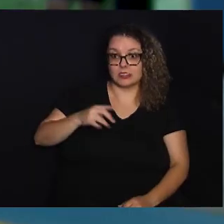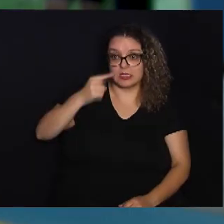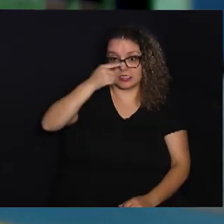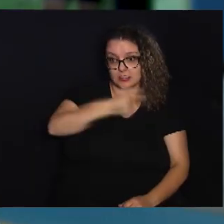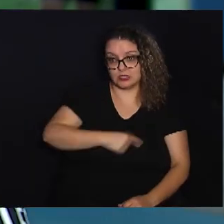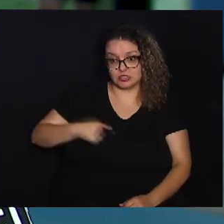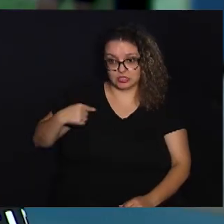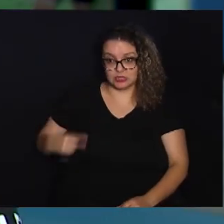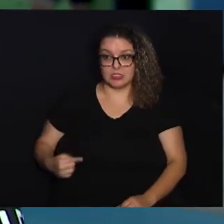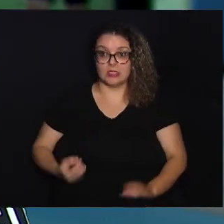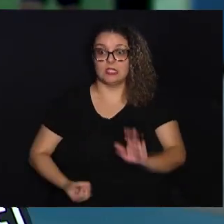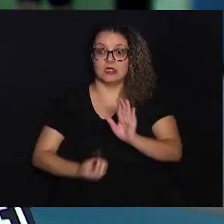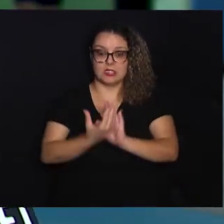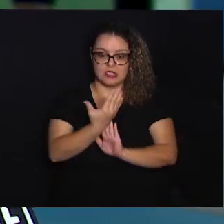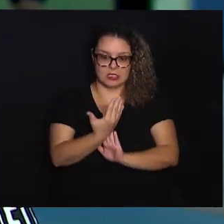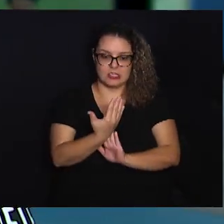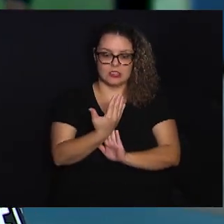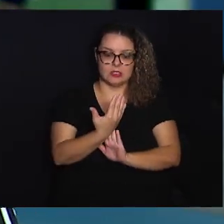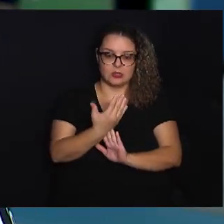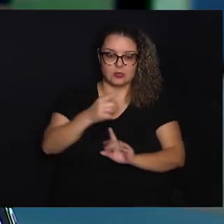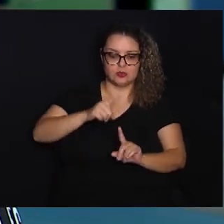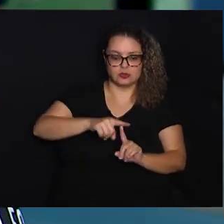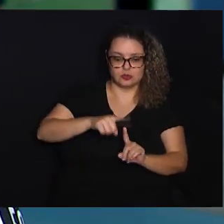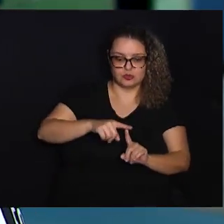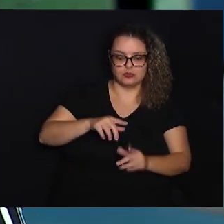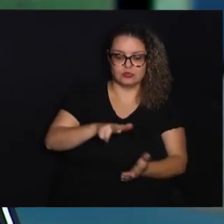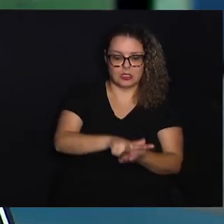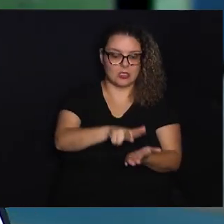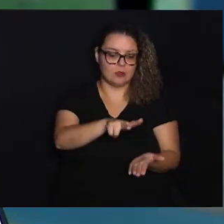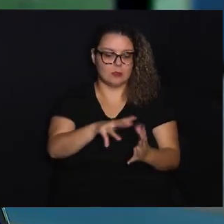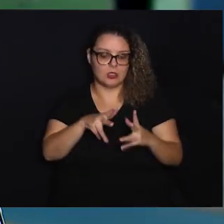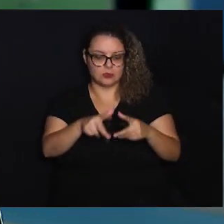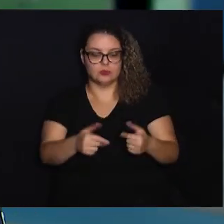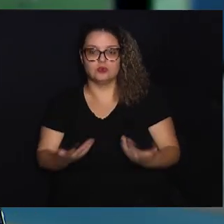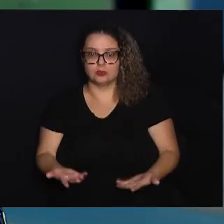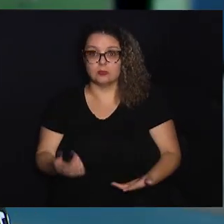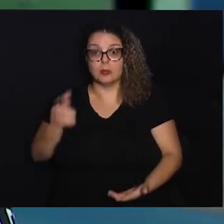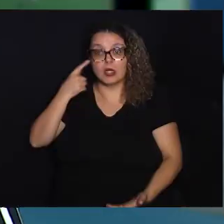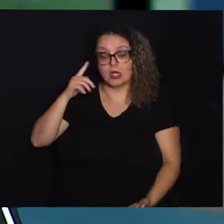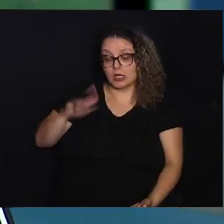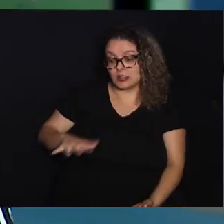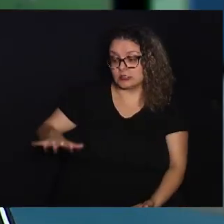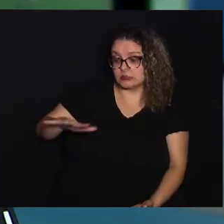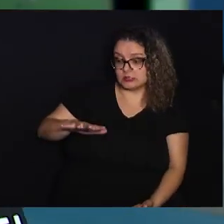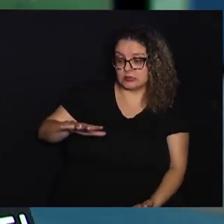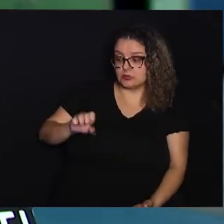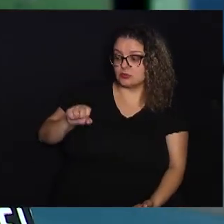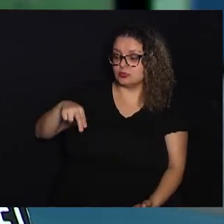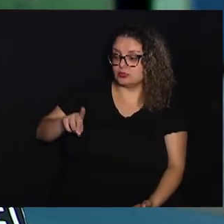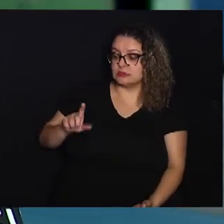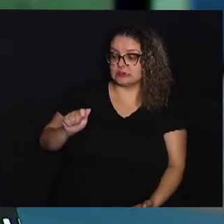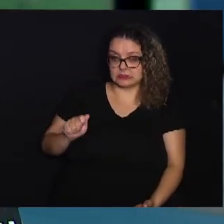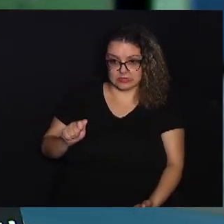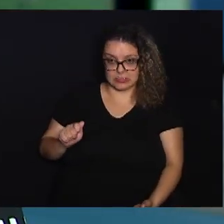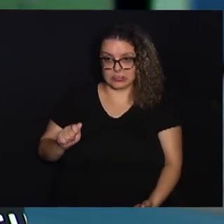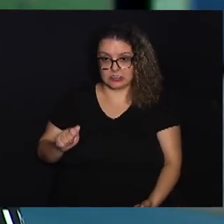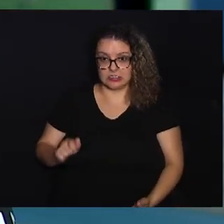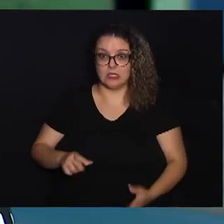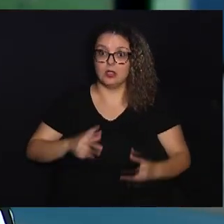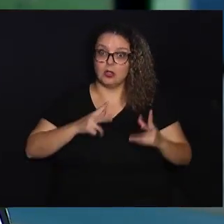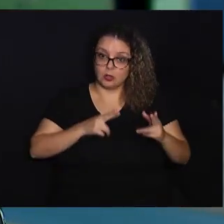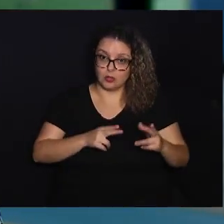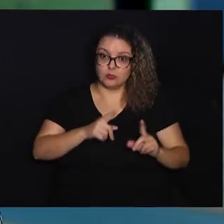essa casta na China, ela criou a modalidade, a regulamentação, tudo, mas a ideia do